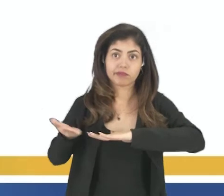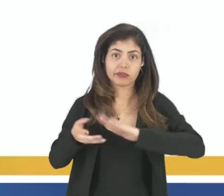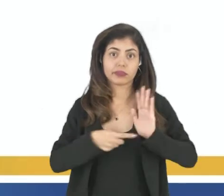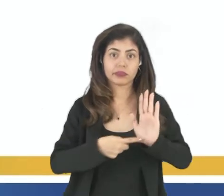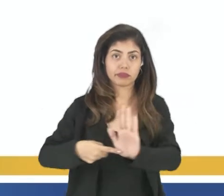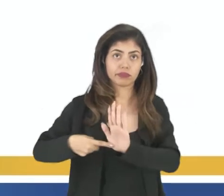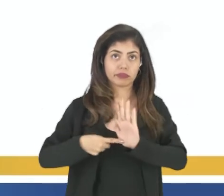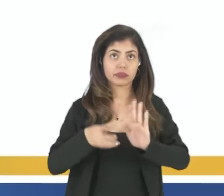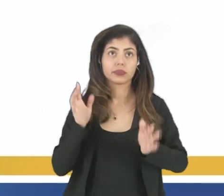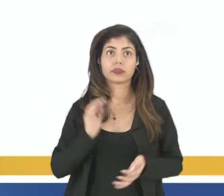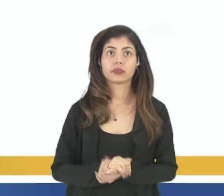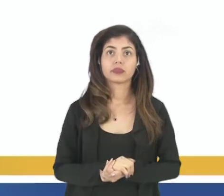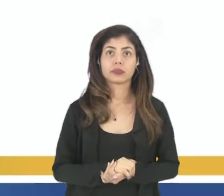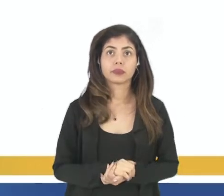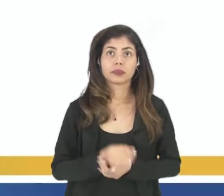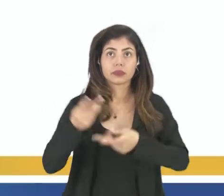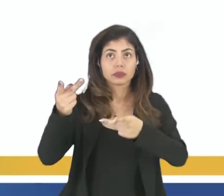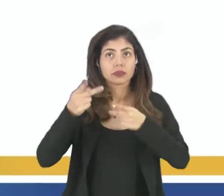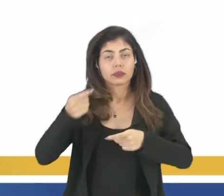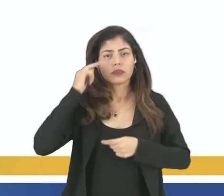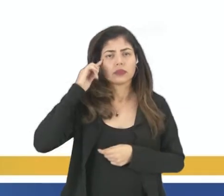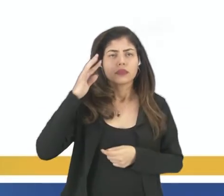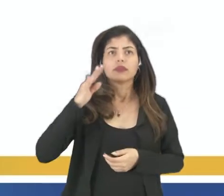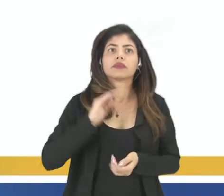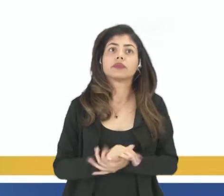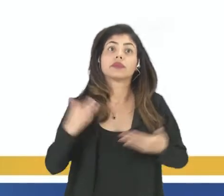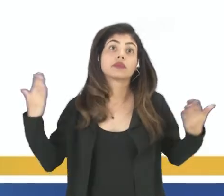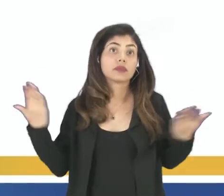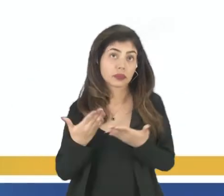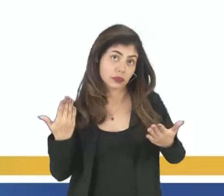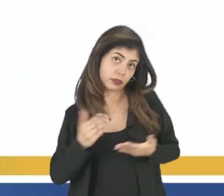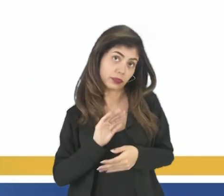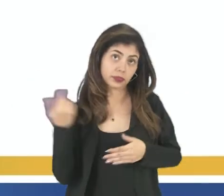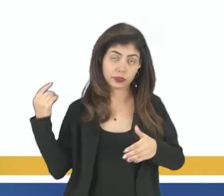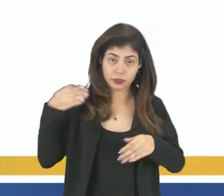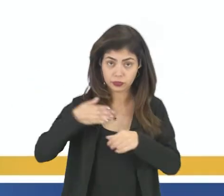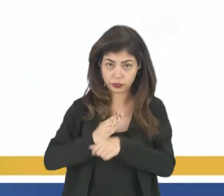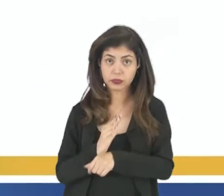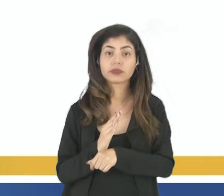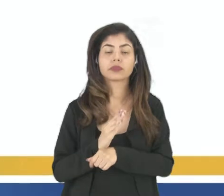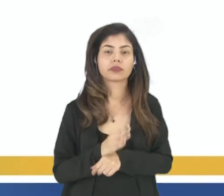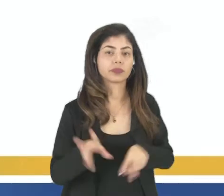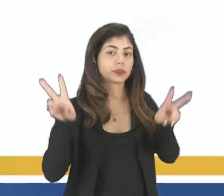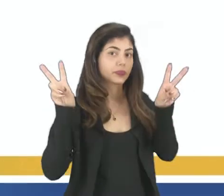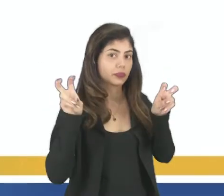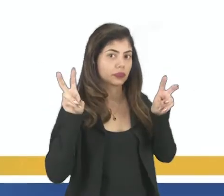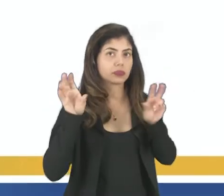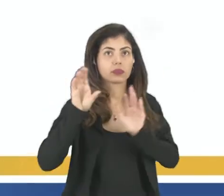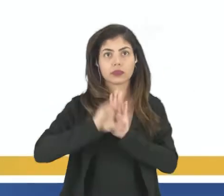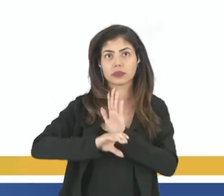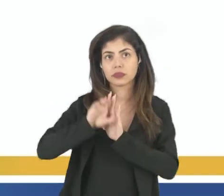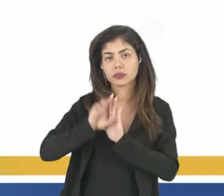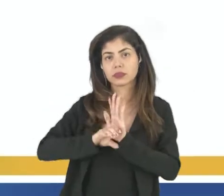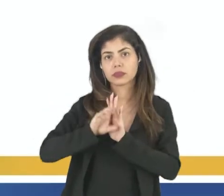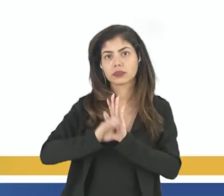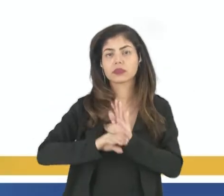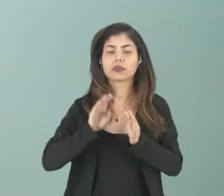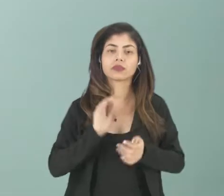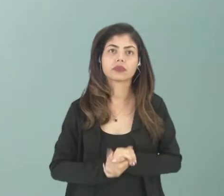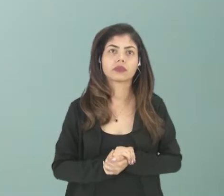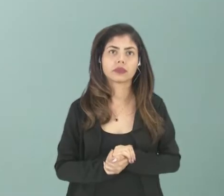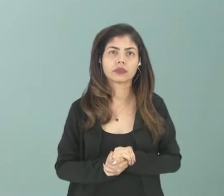XXI, né? Convido você à reflexão. Agora a gente vai entrar em um dos assuntos que é o